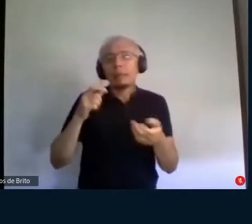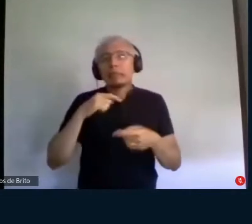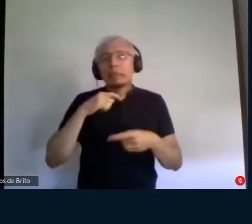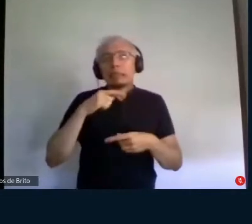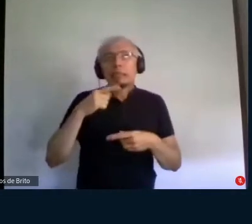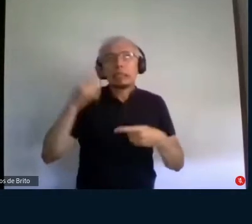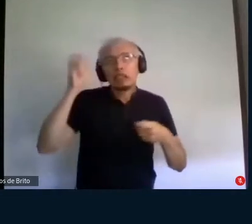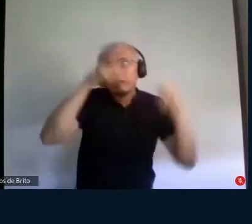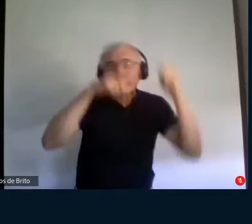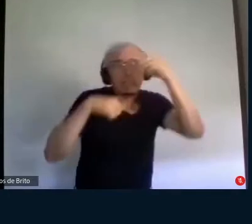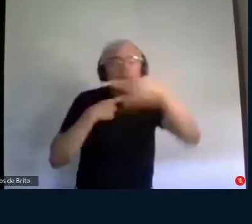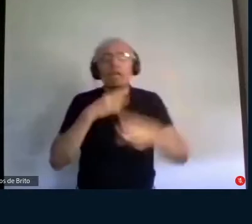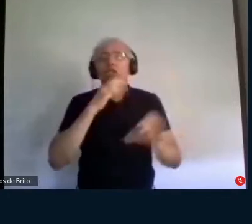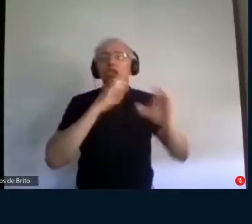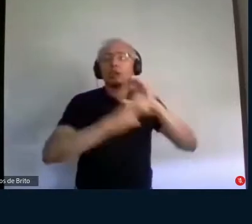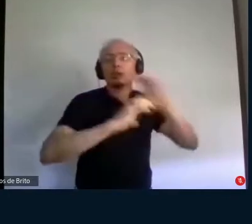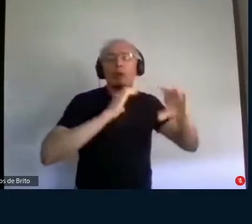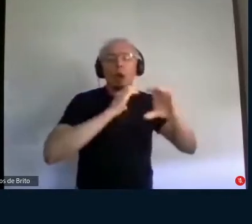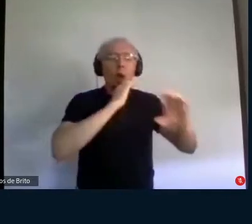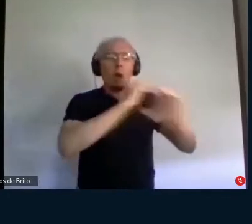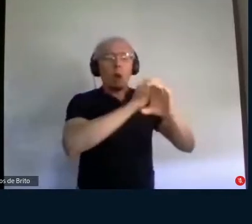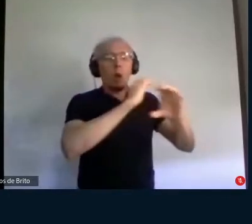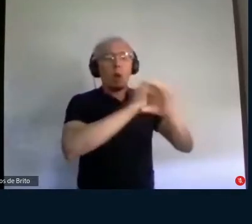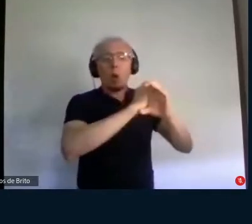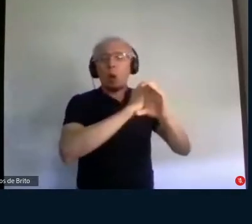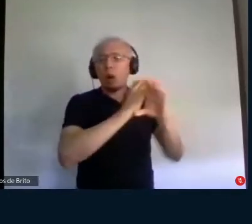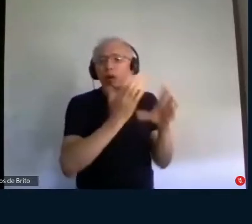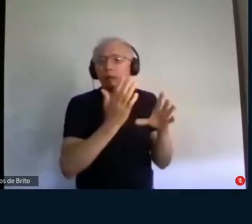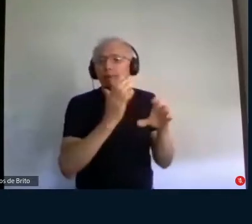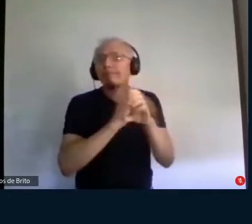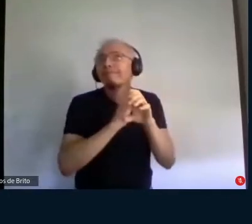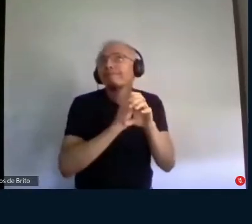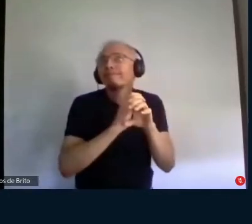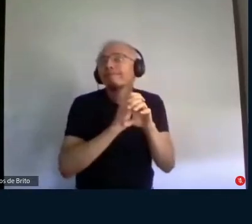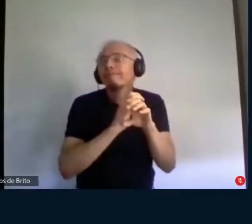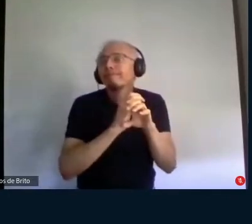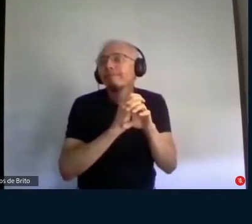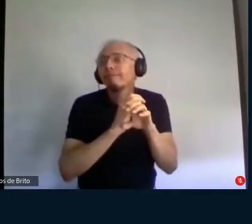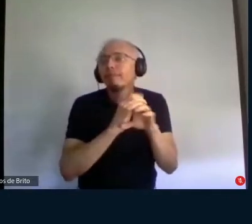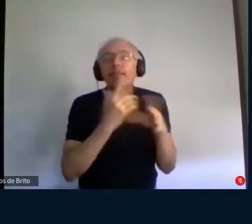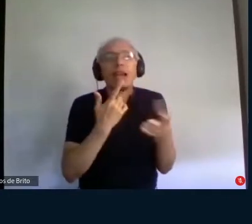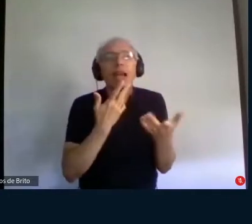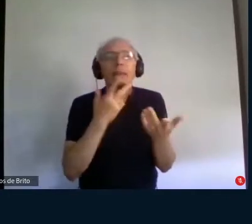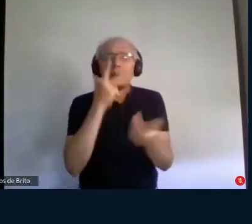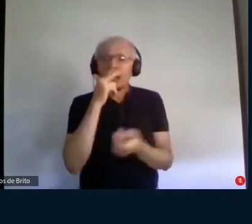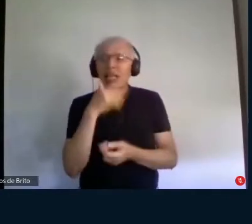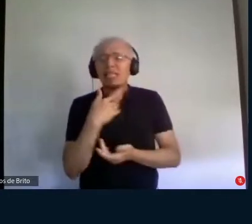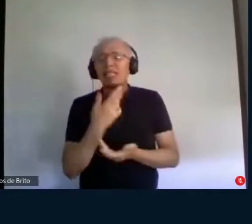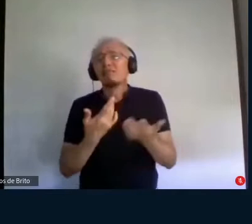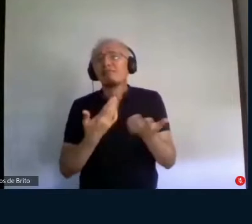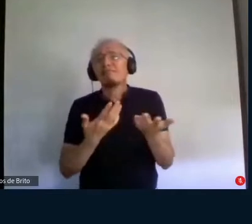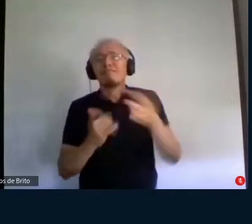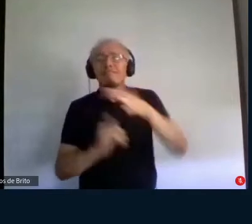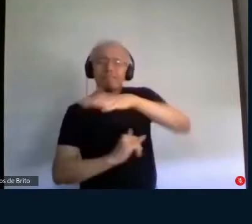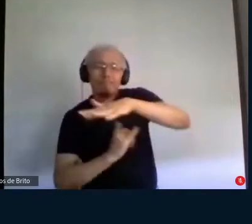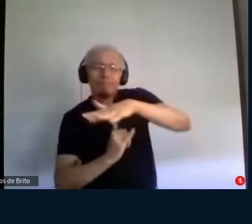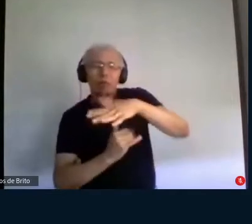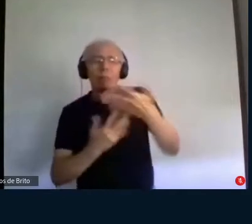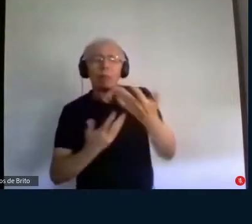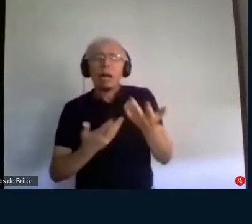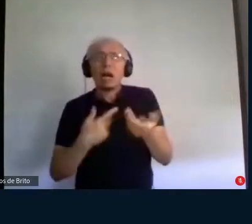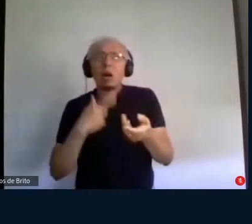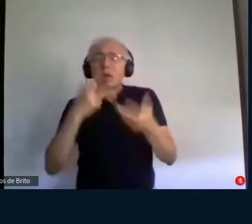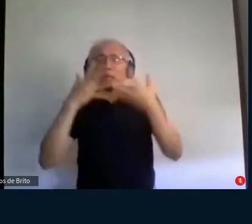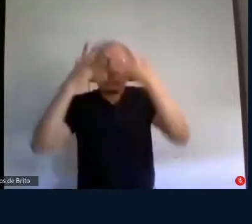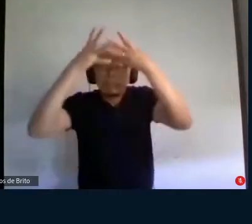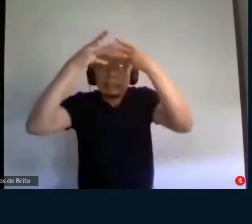vezes, a gente acaba lançando mão de conceitos do senso comum e abstrato que precisam ser